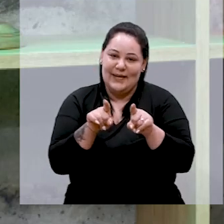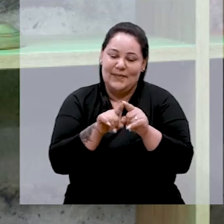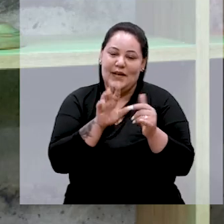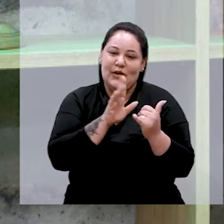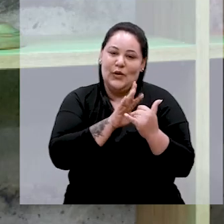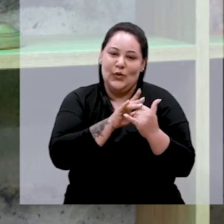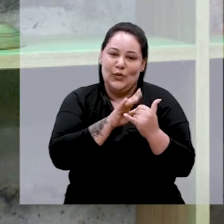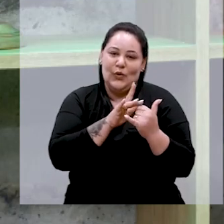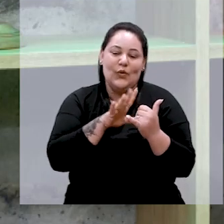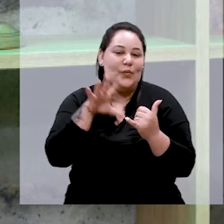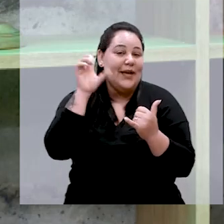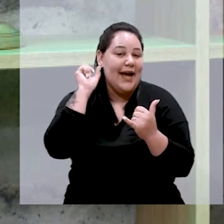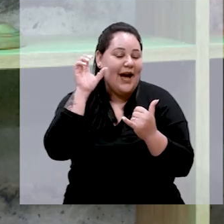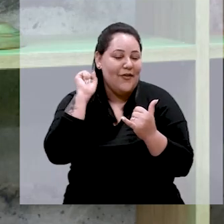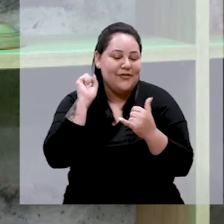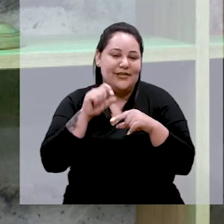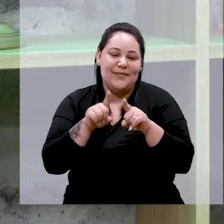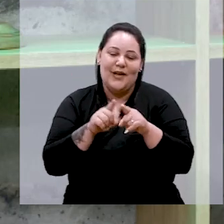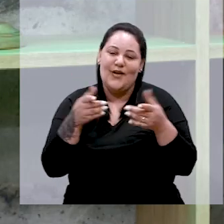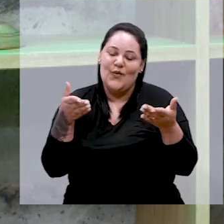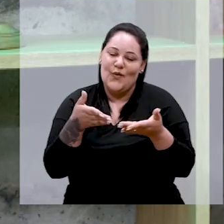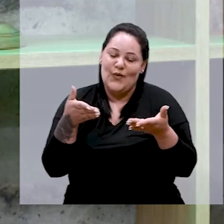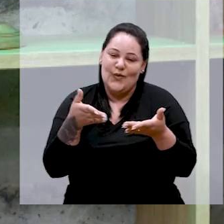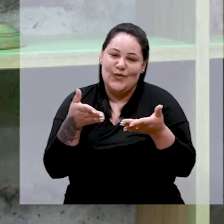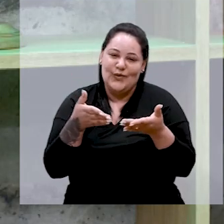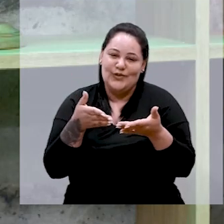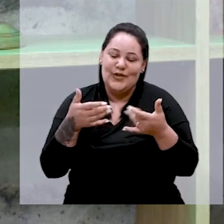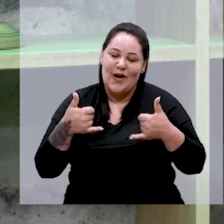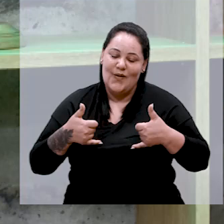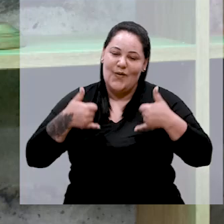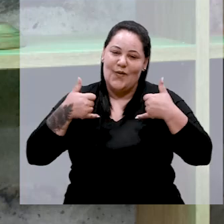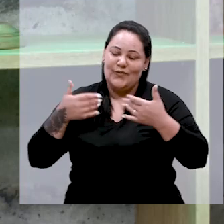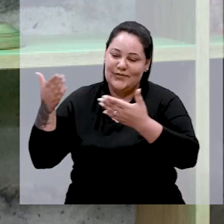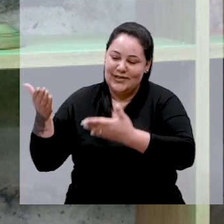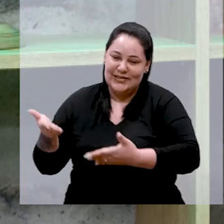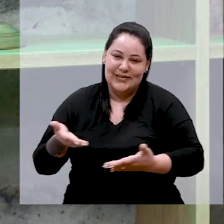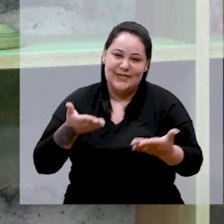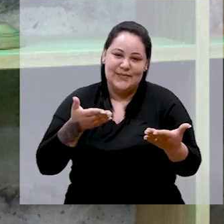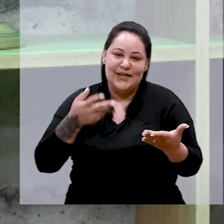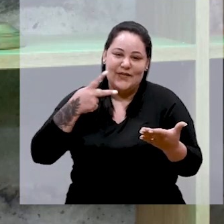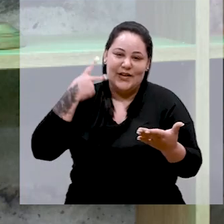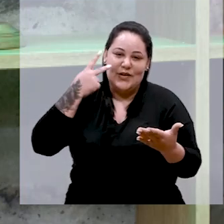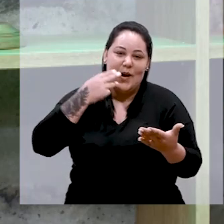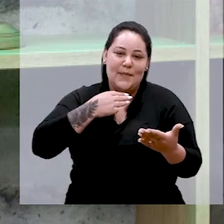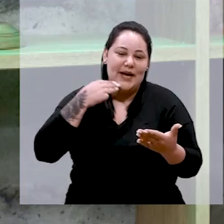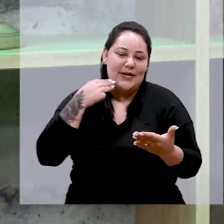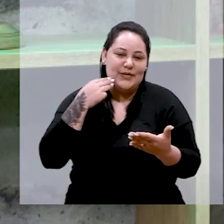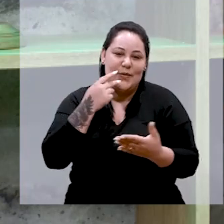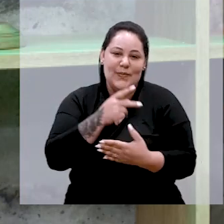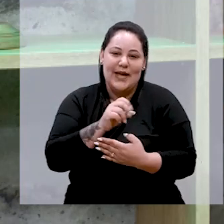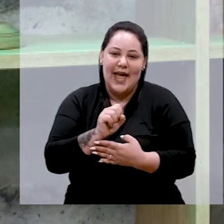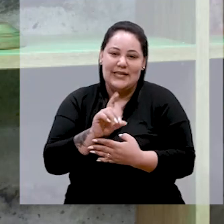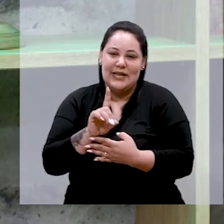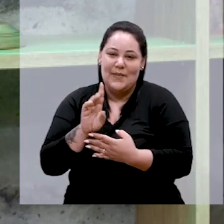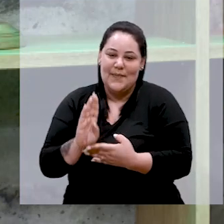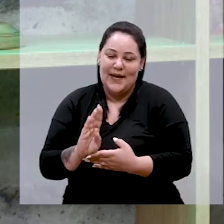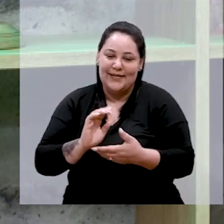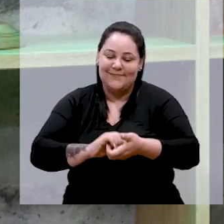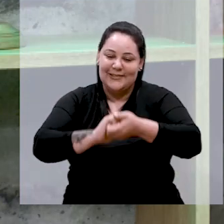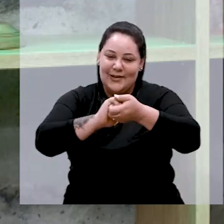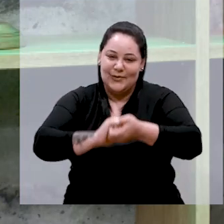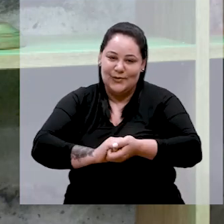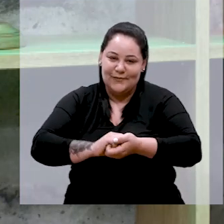pelas plataformas de áudio. Hoje temos a honra de recebermos aqui a vereadora Marisol Santos do PSDB, a quem eu de imediato